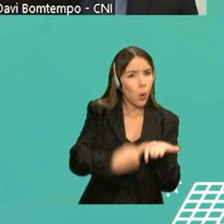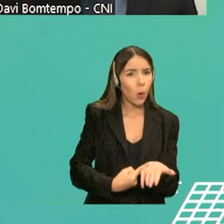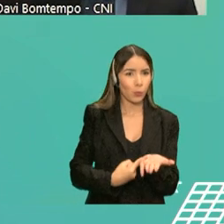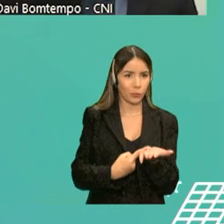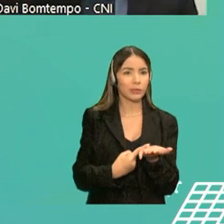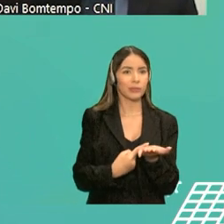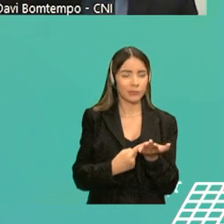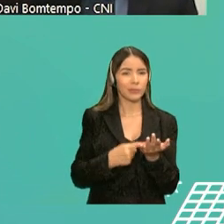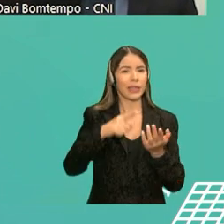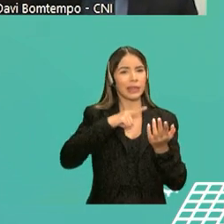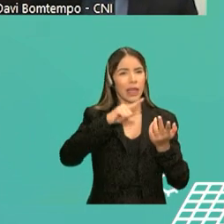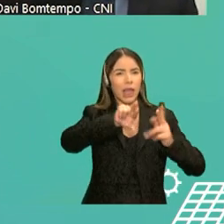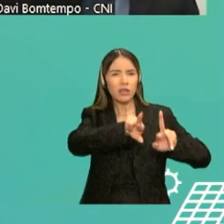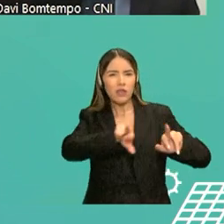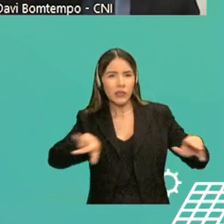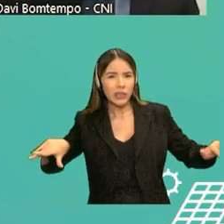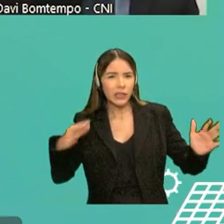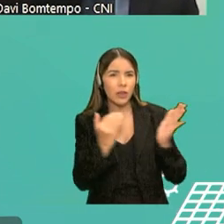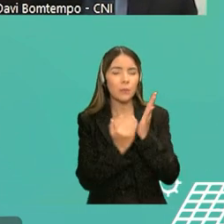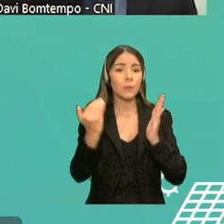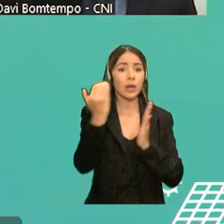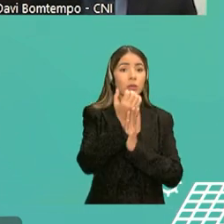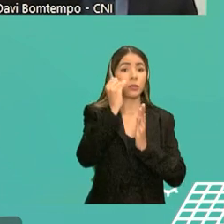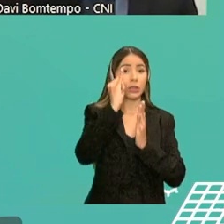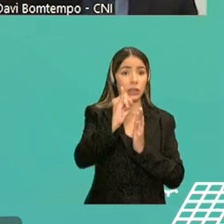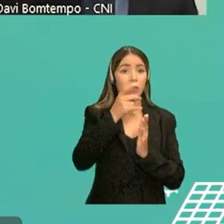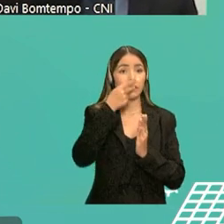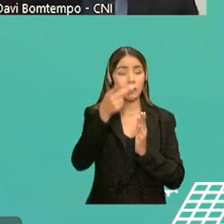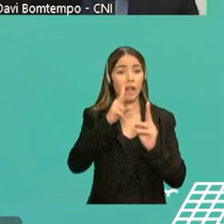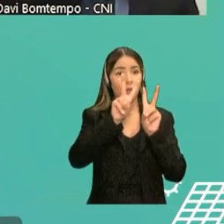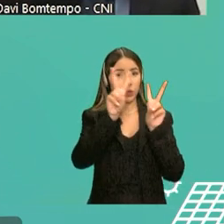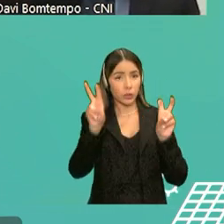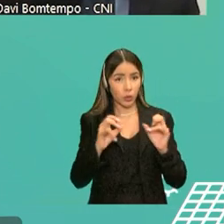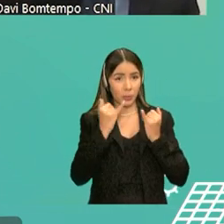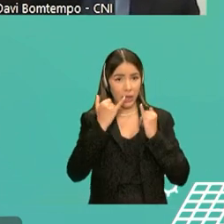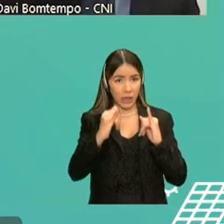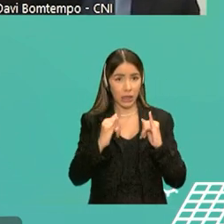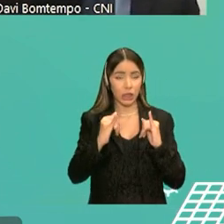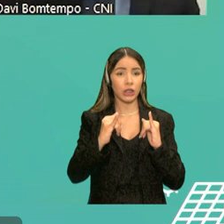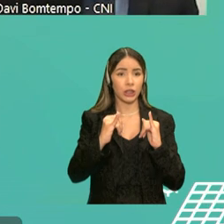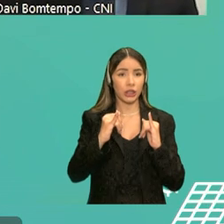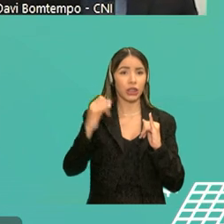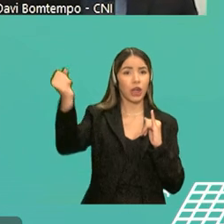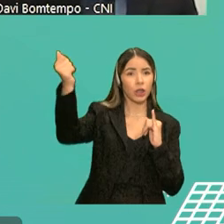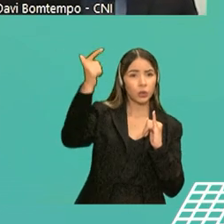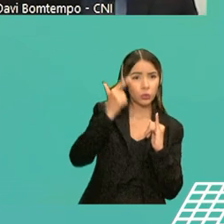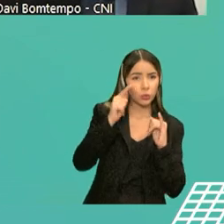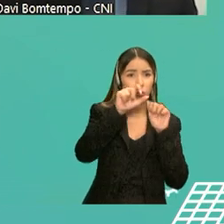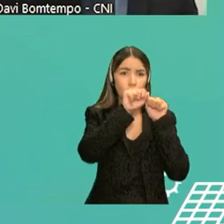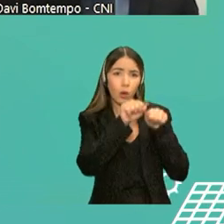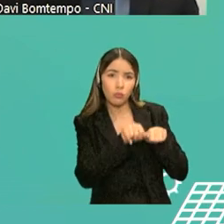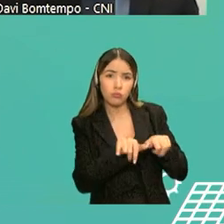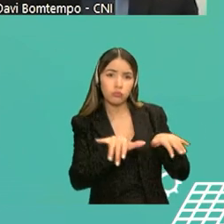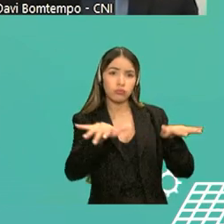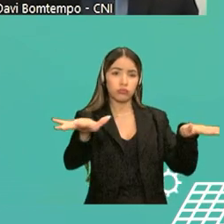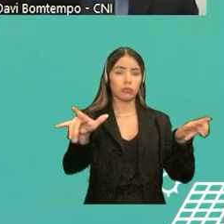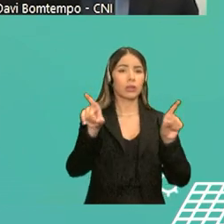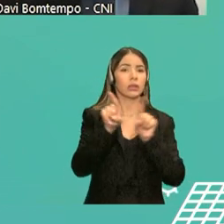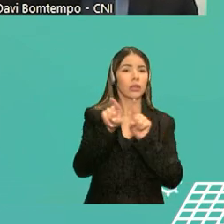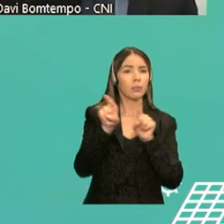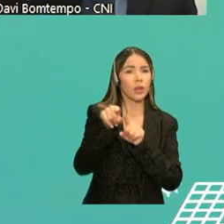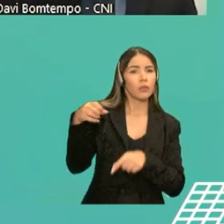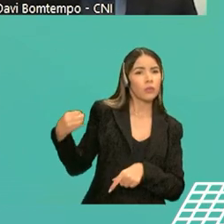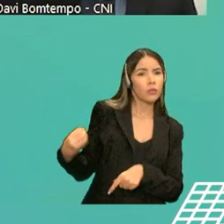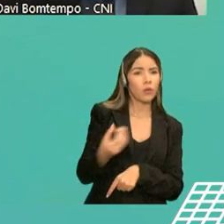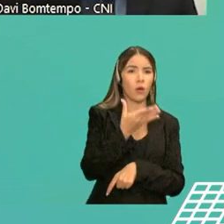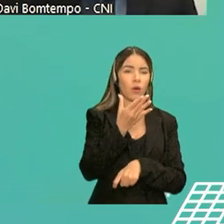Uma intensidade maior quando se fala de expansão de energia eólica, solar, de biomassa, né? Novos conceitos,